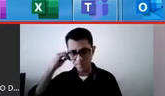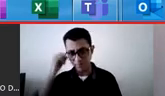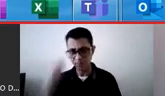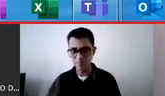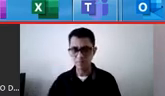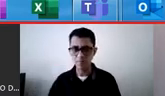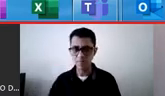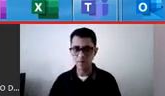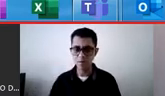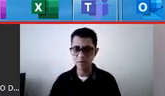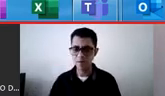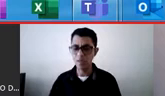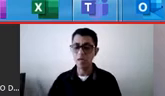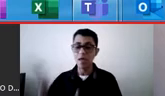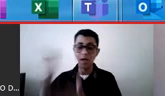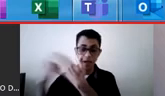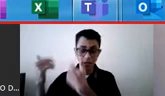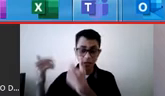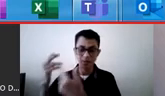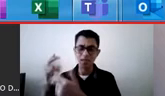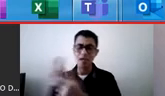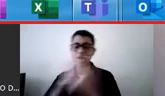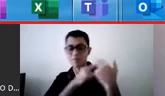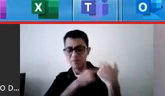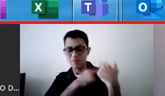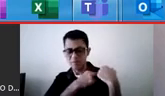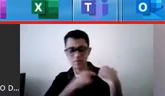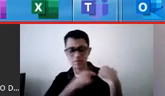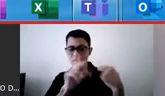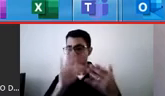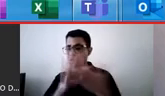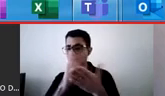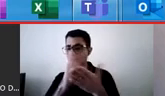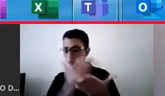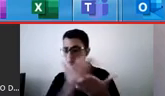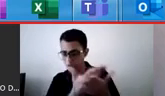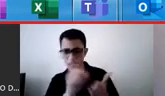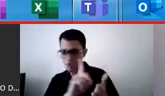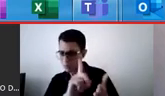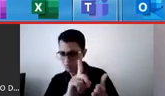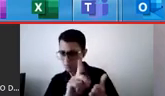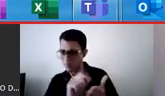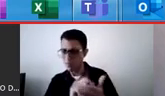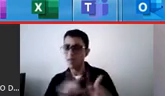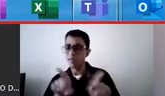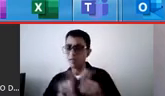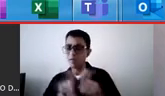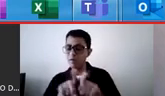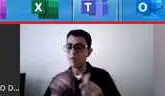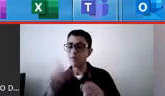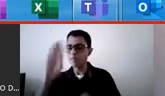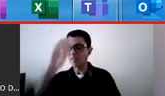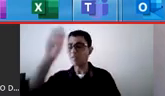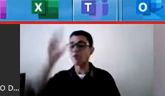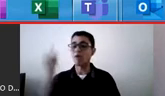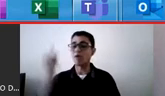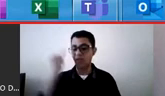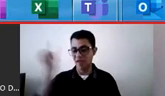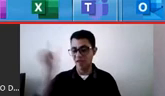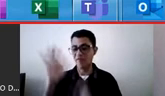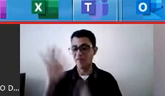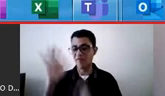e colocar na escola e a responsabilidade toda da escola. Mas era uma questão de necessidade da família mesmo, né? Para poder manter